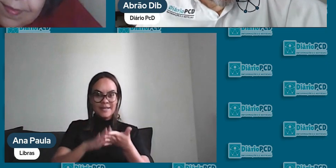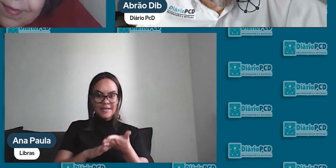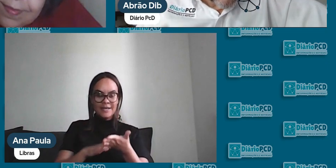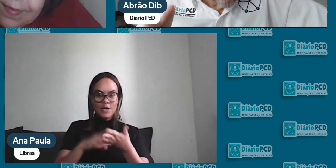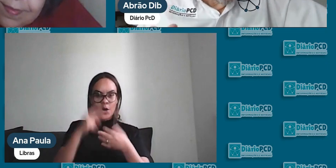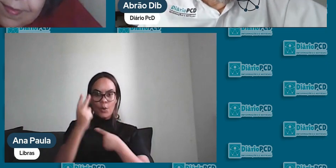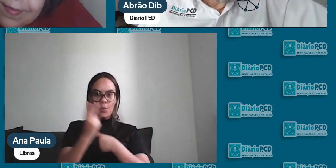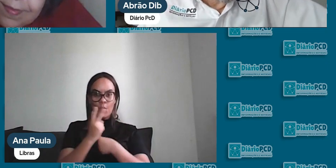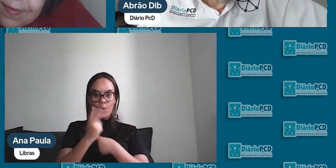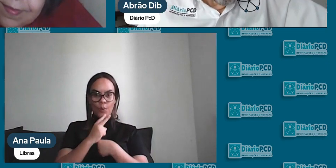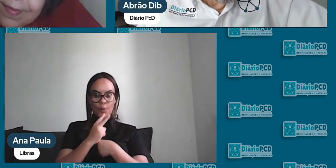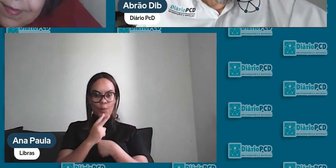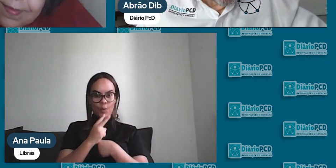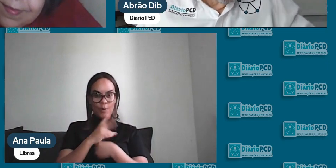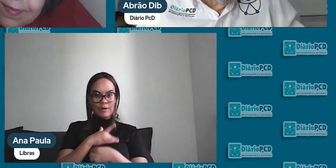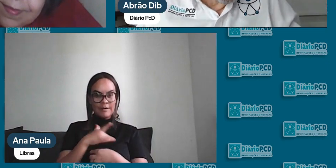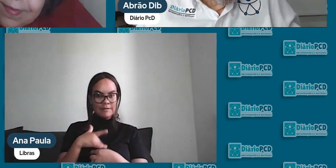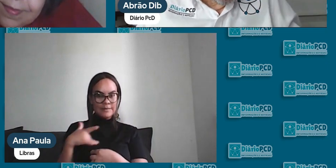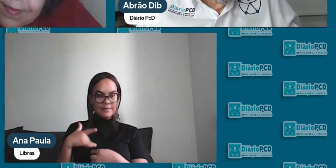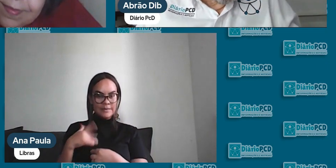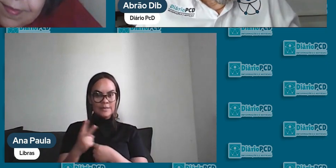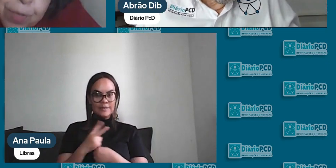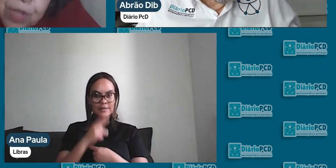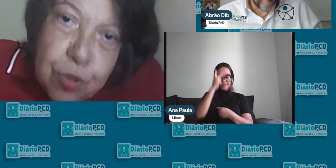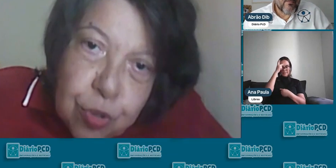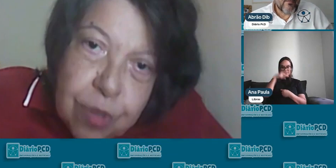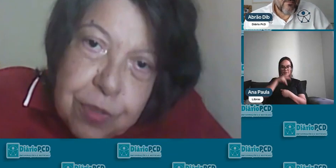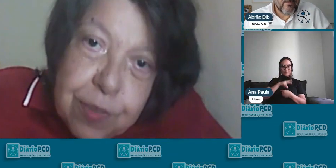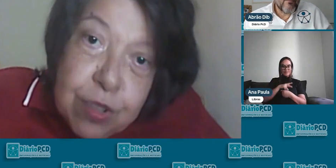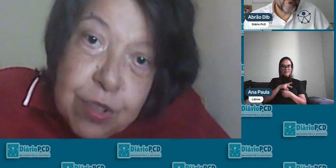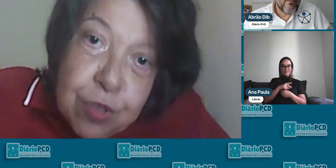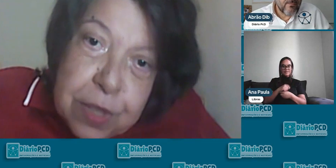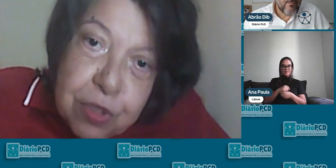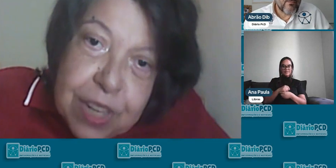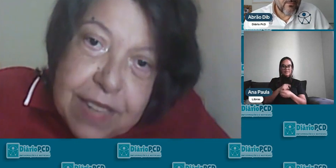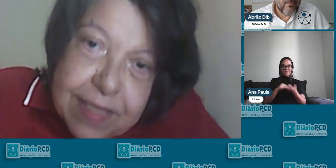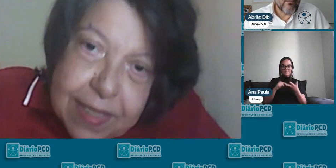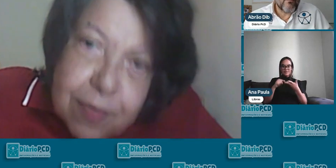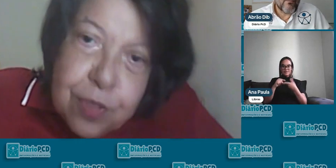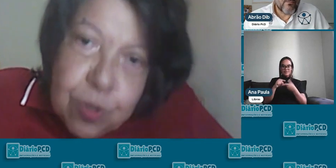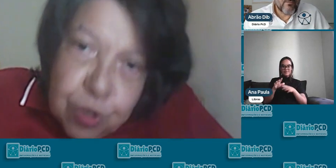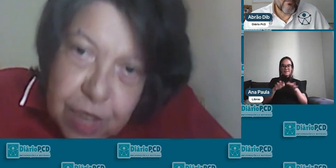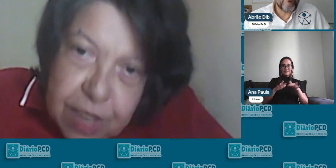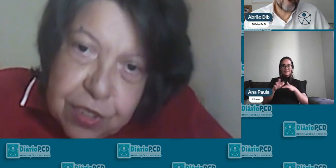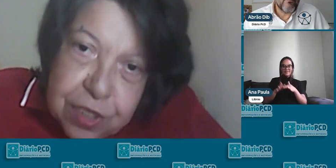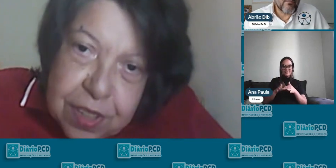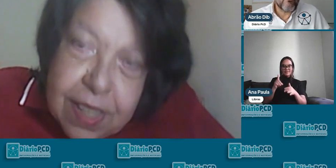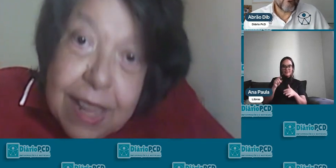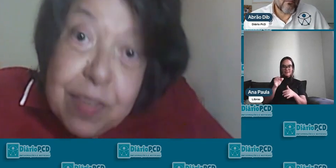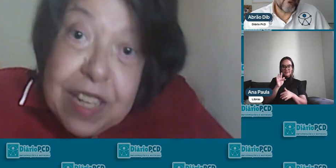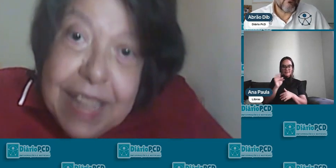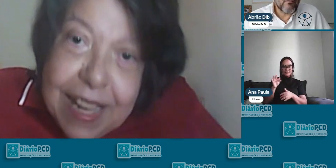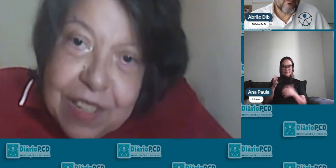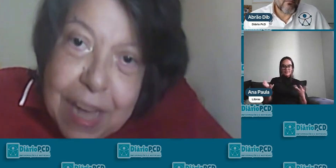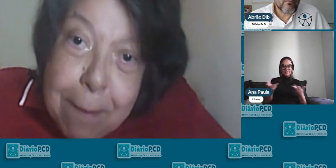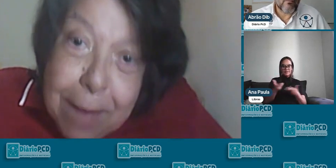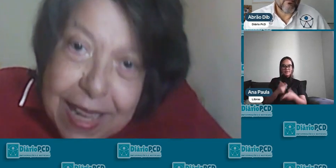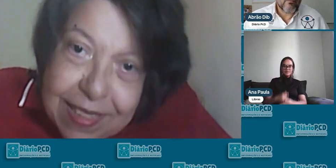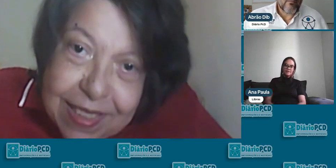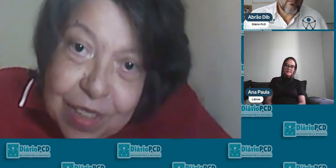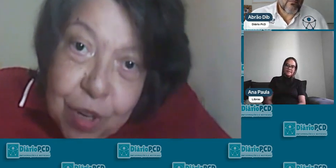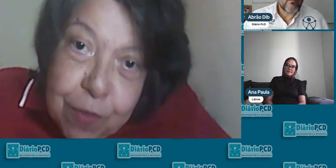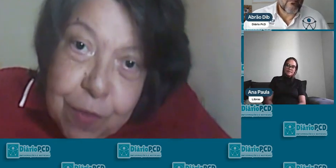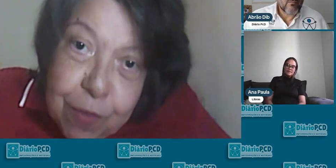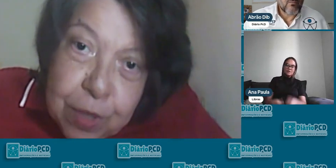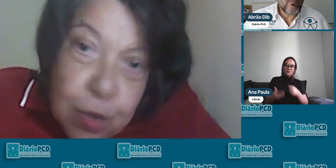É isso, doutora? São esses 8 itens? São os vários domínios que a CIF nos traz. Na verdade, é a base